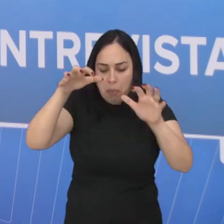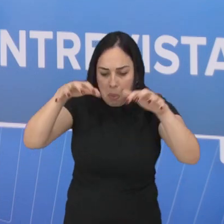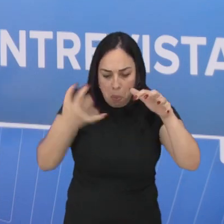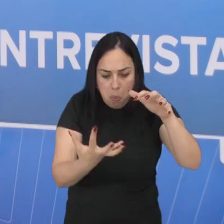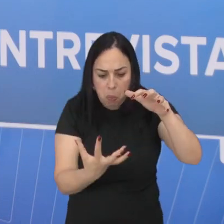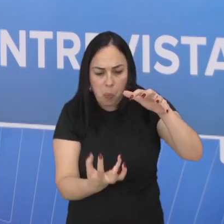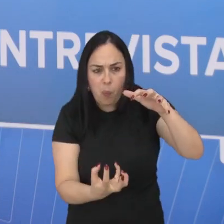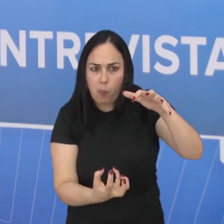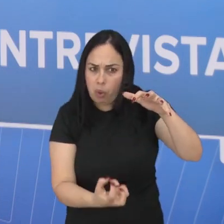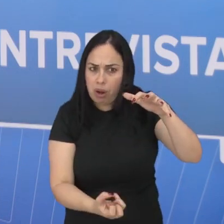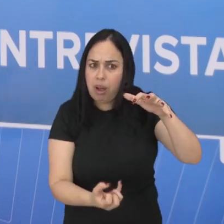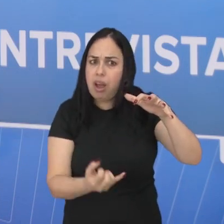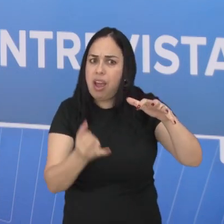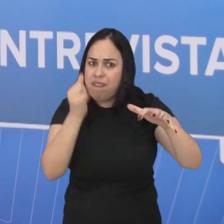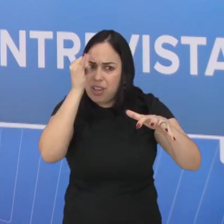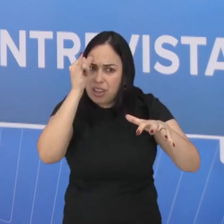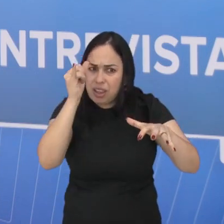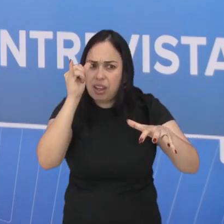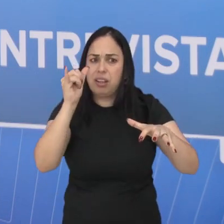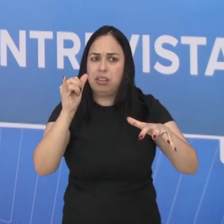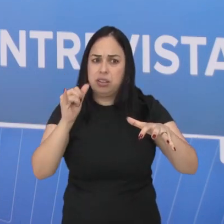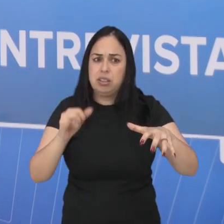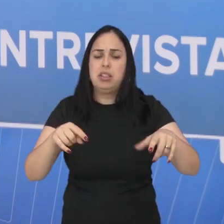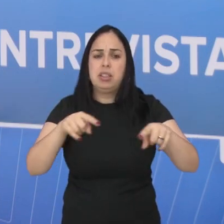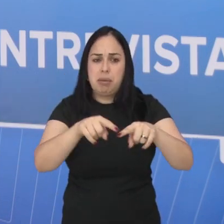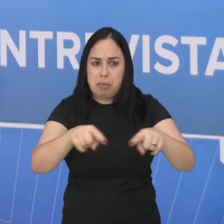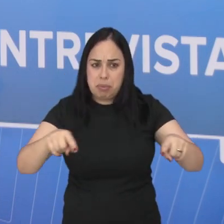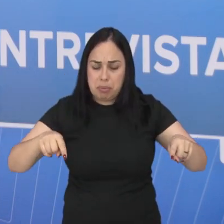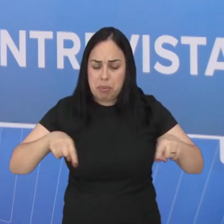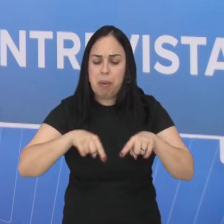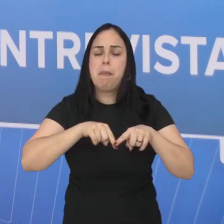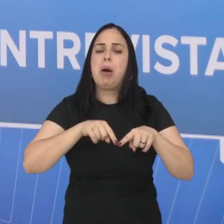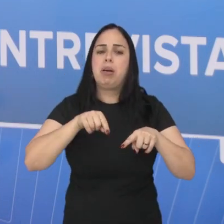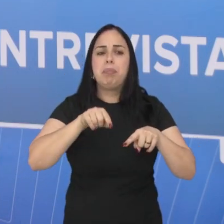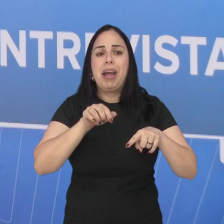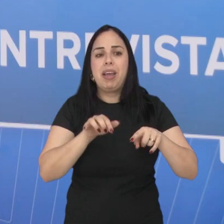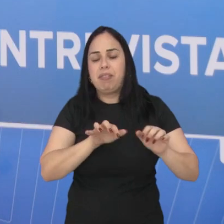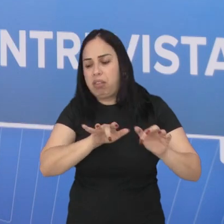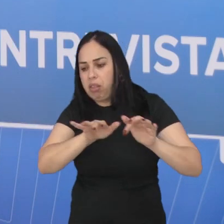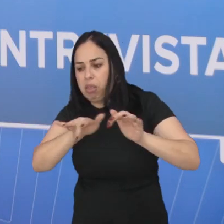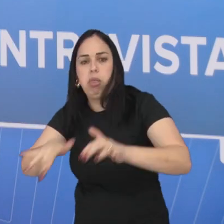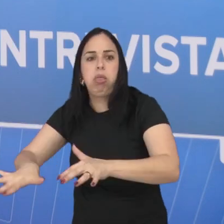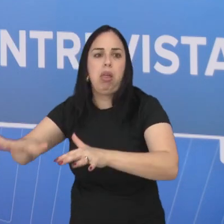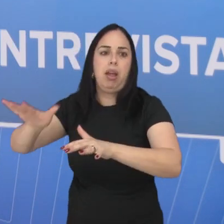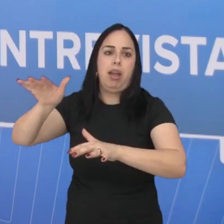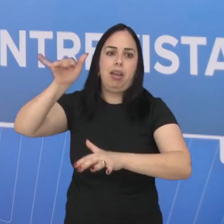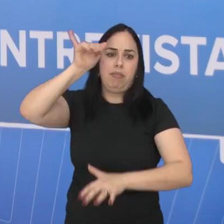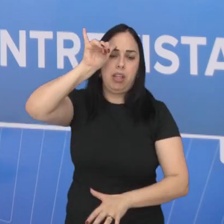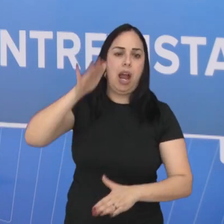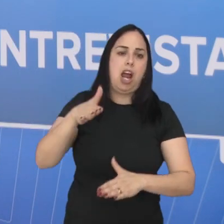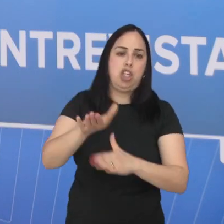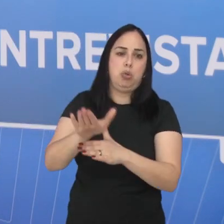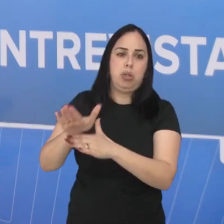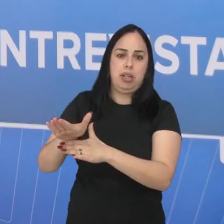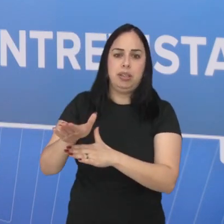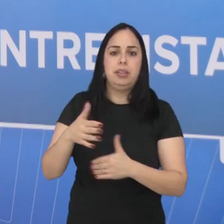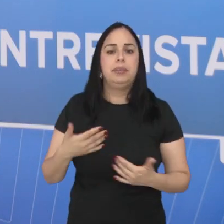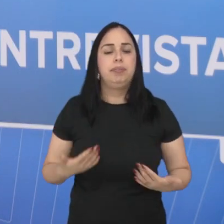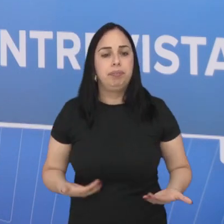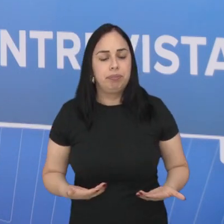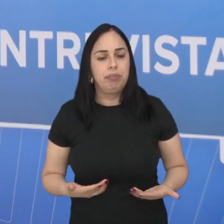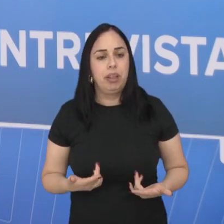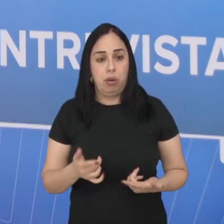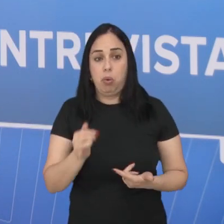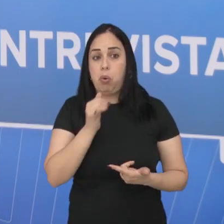evita processos erosivos e, consequentemente, faz com que as enchentes, né, os alagamentos não aconteçam da forma e da magnitude que